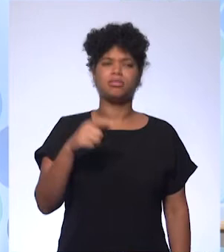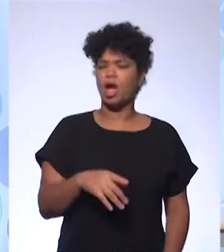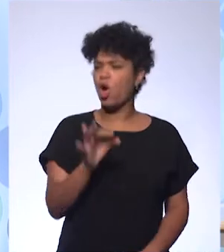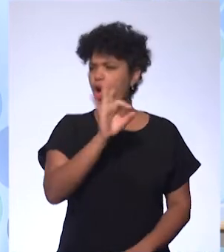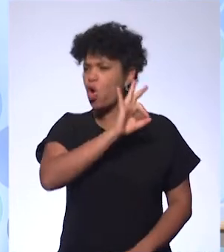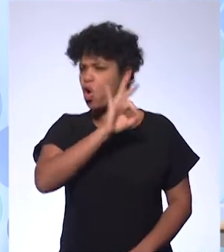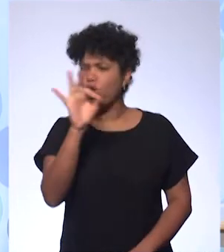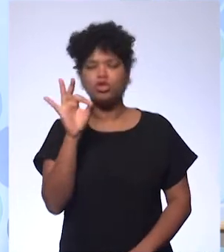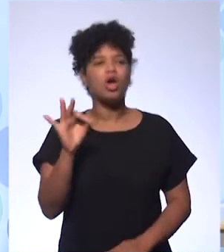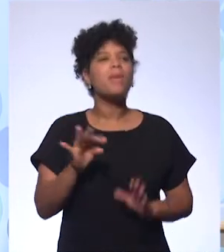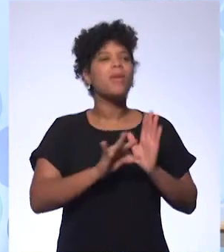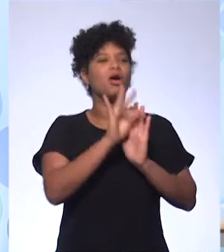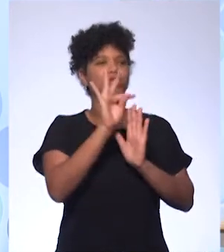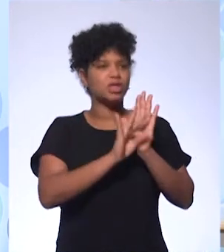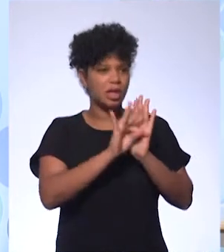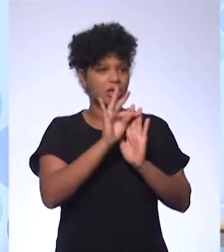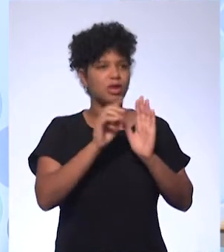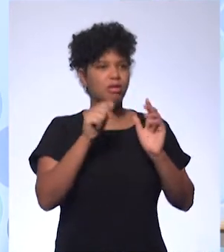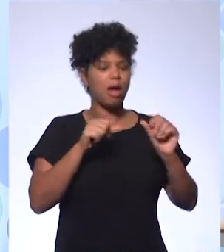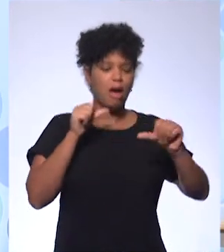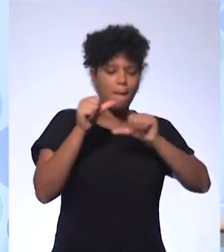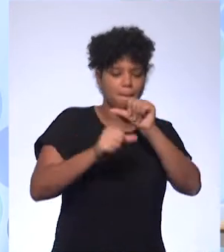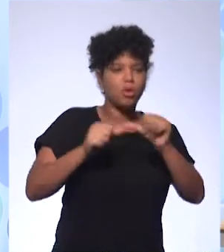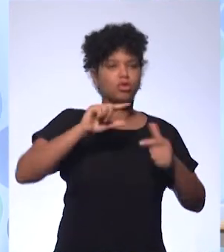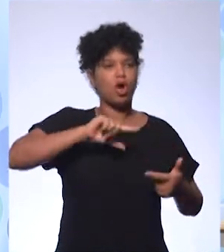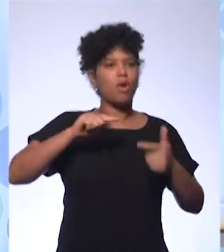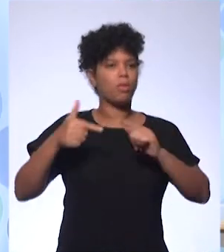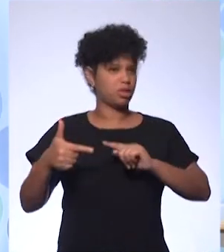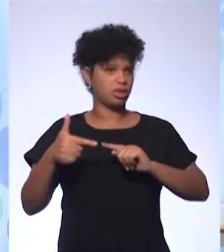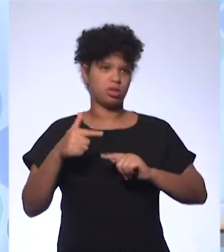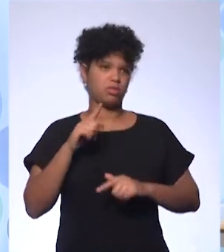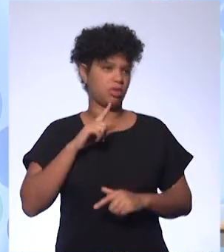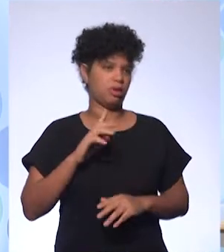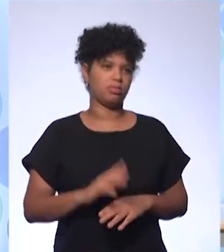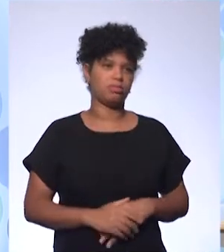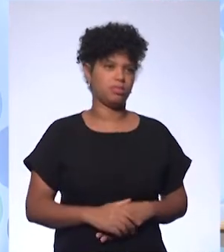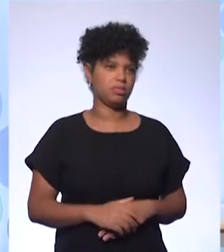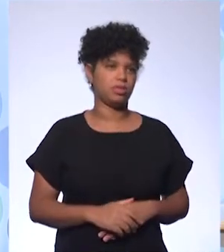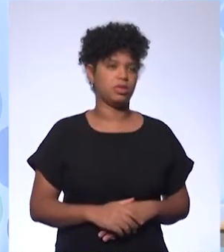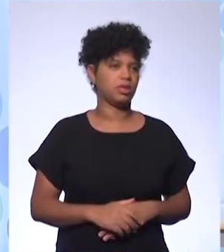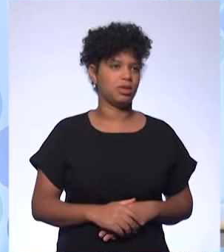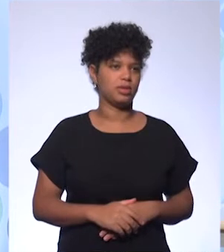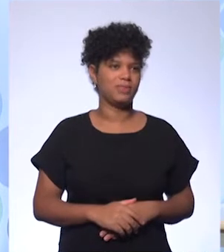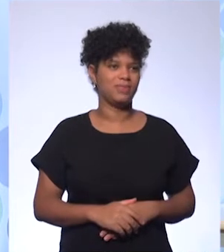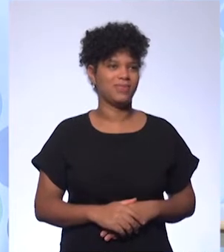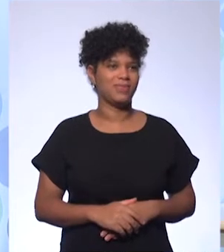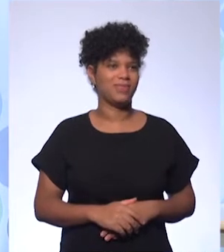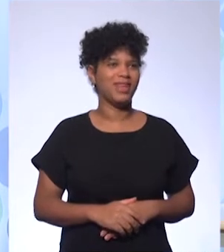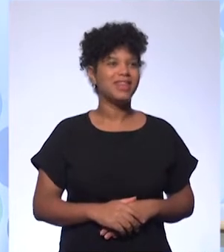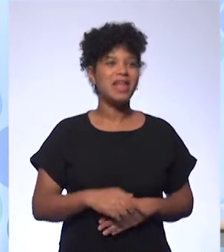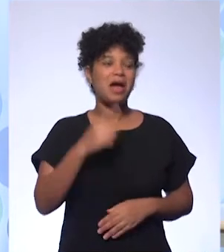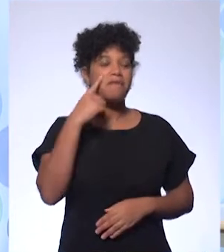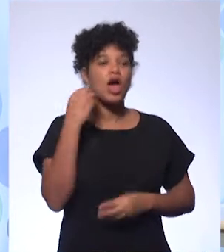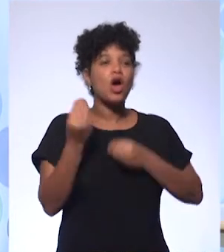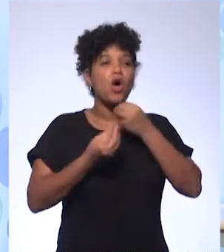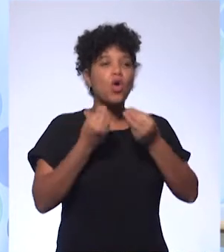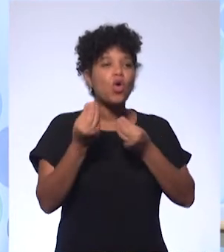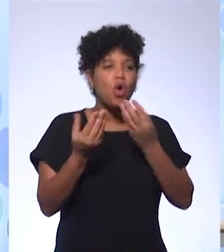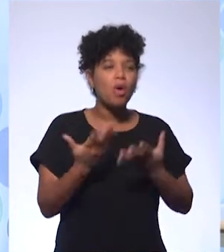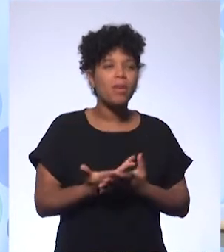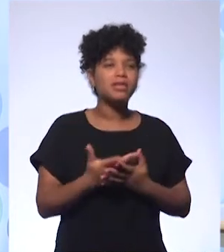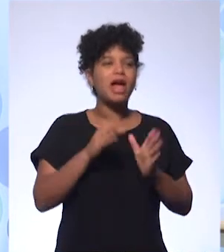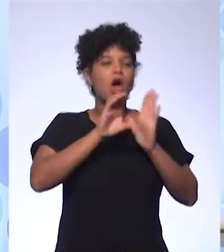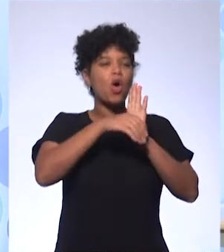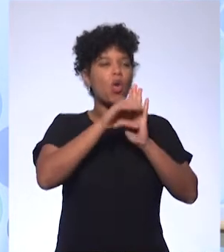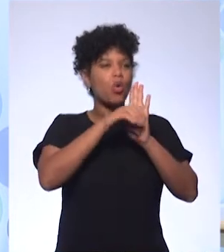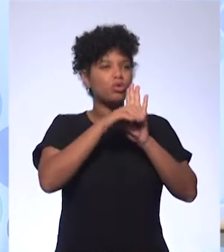justamente a questão do movimento antropofágico, né, que a gente vai falar um Perfeito. pouquinho mais à frente, tá? Olha só. Então, vamos entrar aí no conceito,